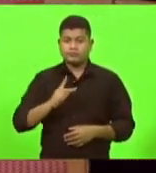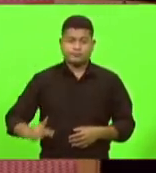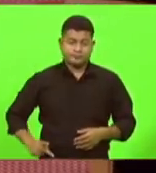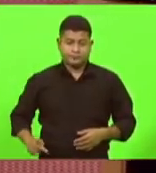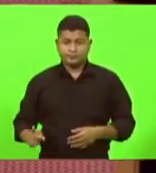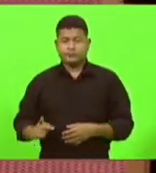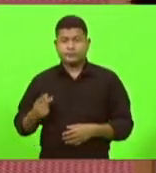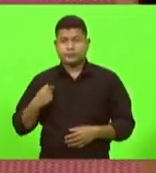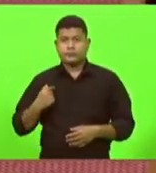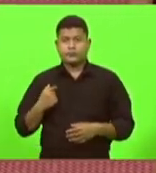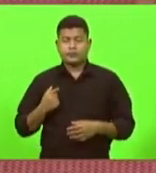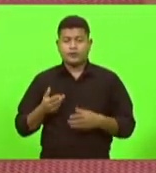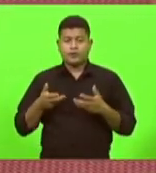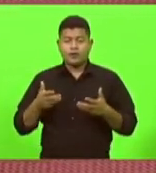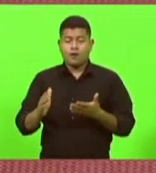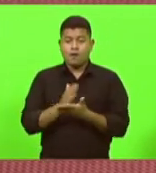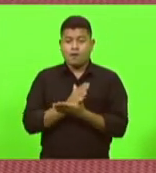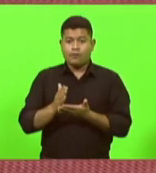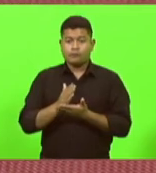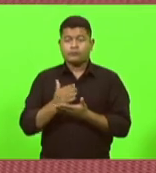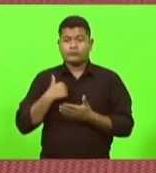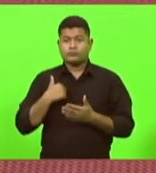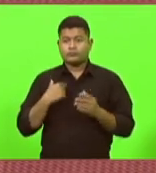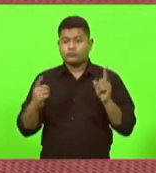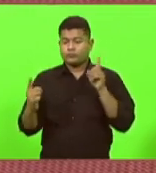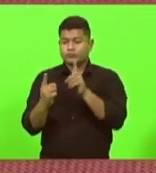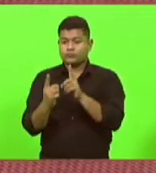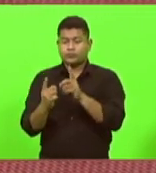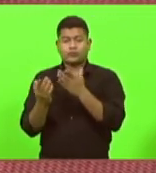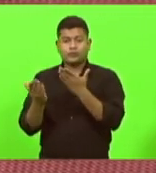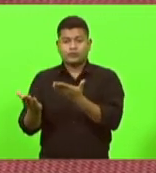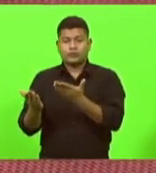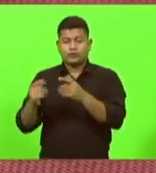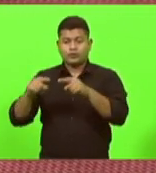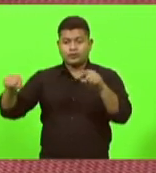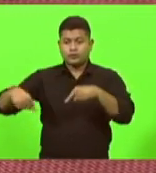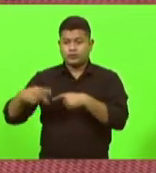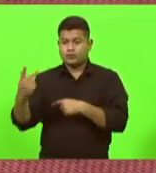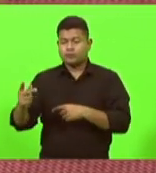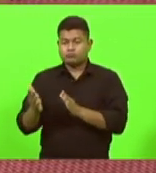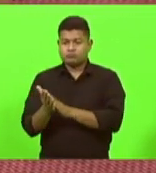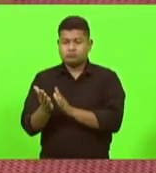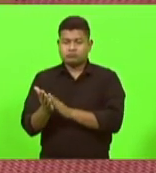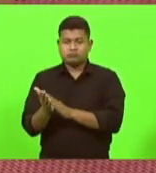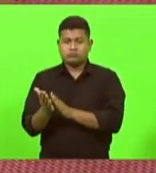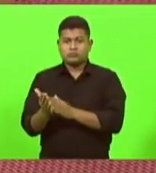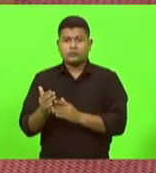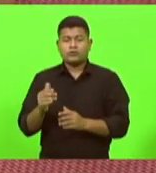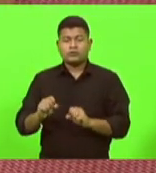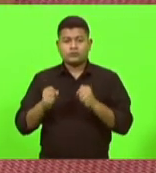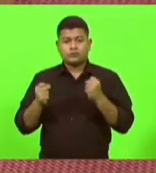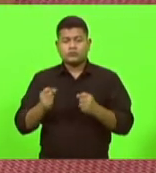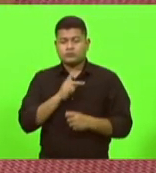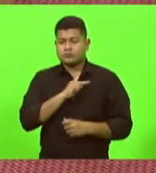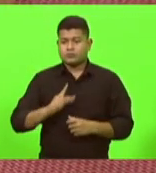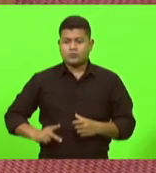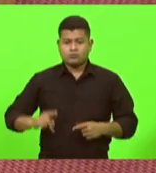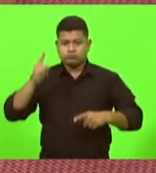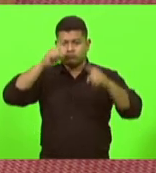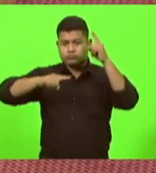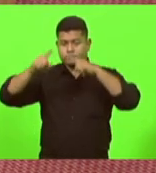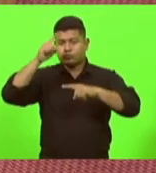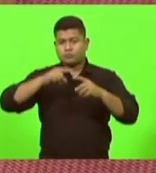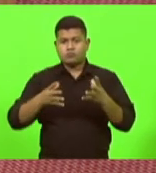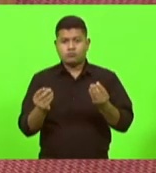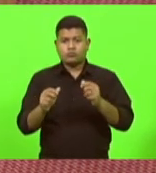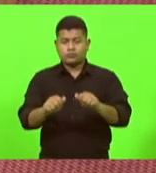algumas oportunidades, me dirigir pessoalmente ao gabinete e parabenizá-lo, né, pela presidência de muitas das sessões